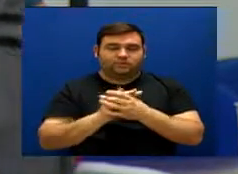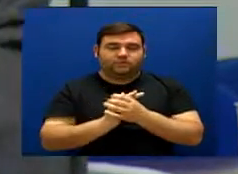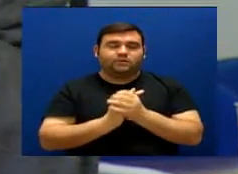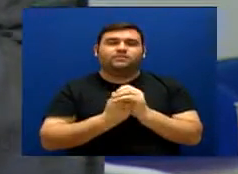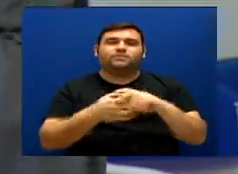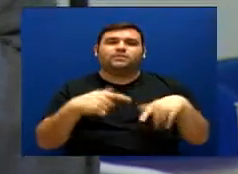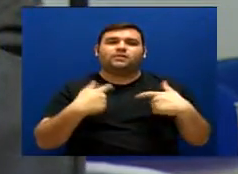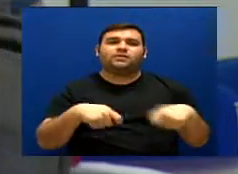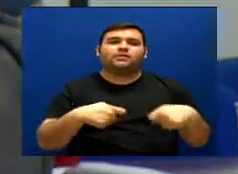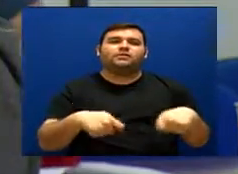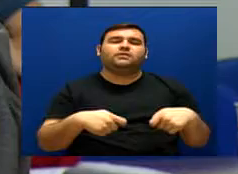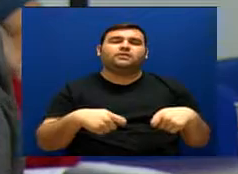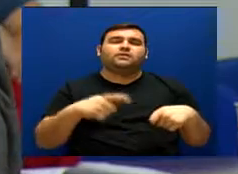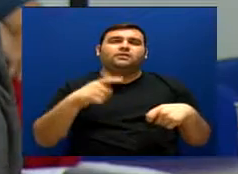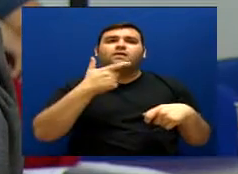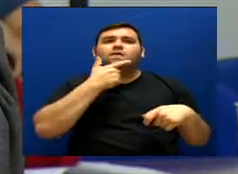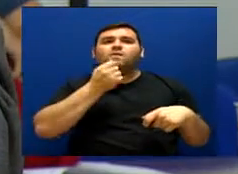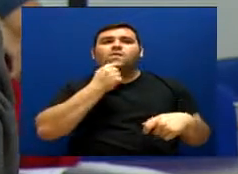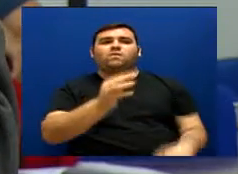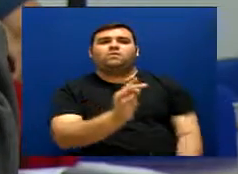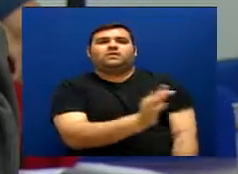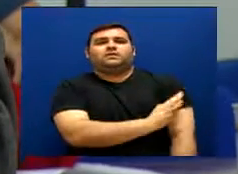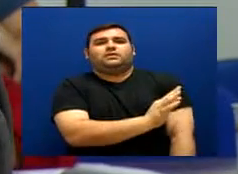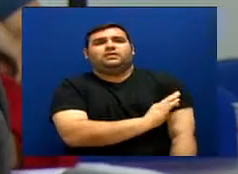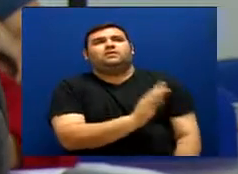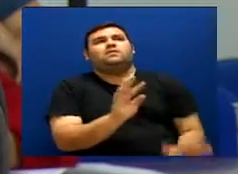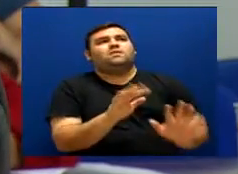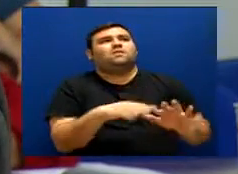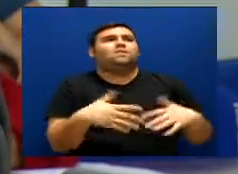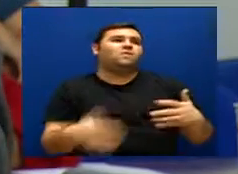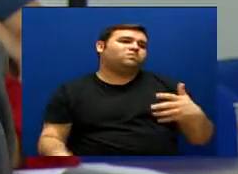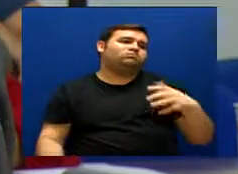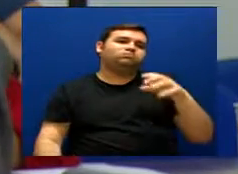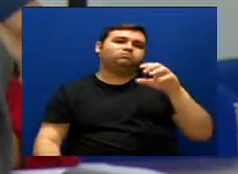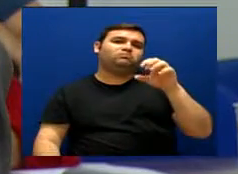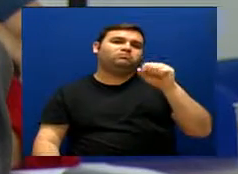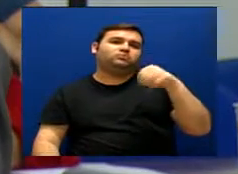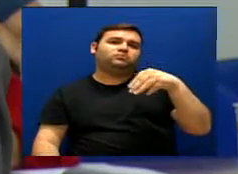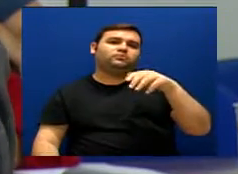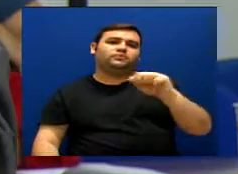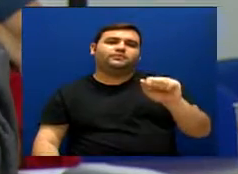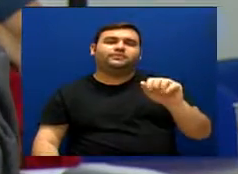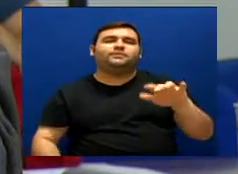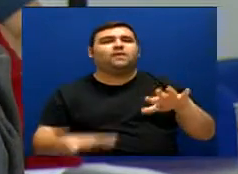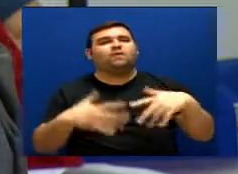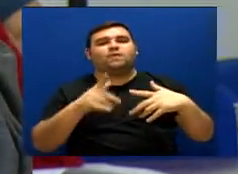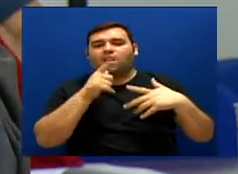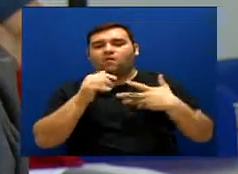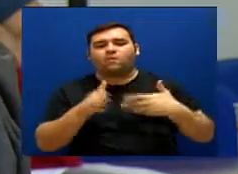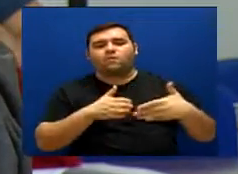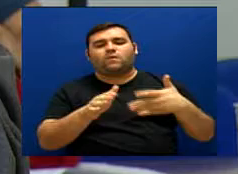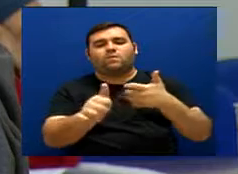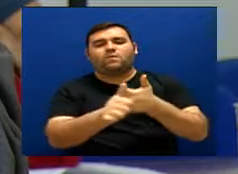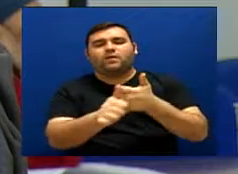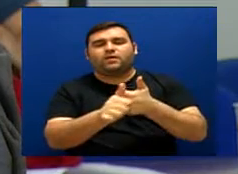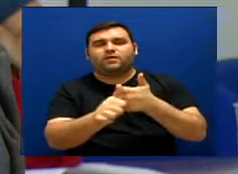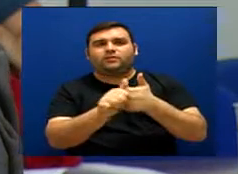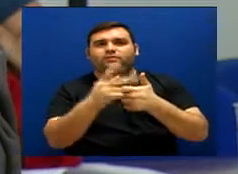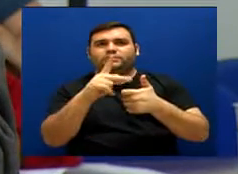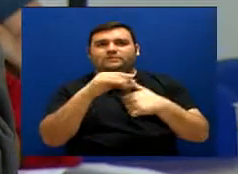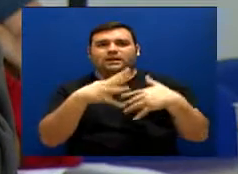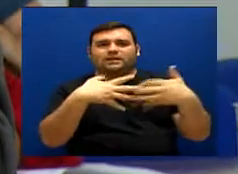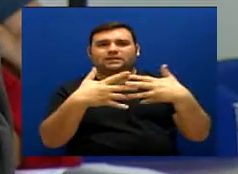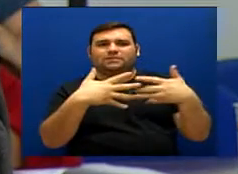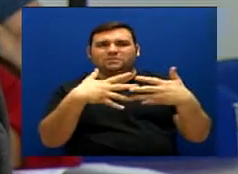se procure um técnico, ou a SEMA, ou ali na beira do rio, da frente do